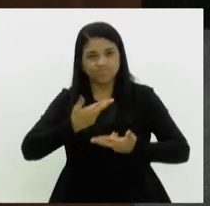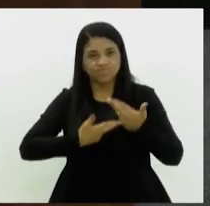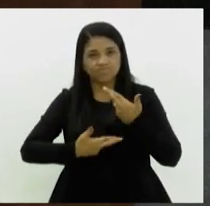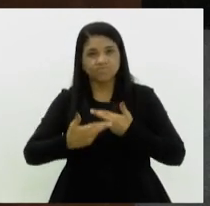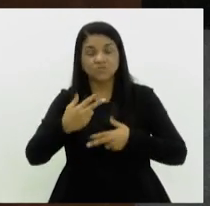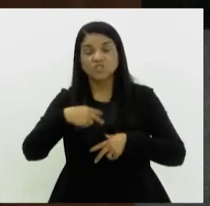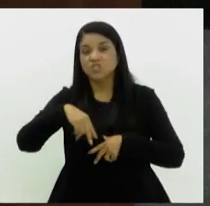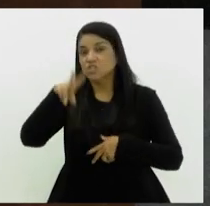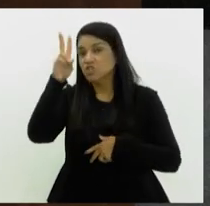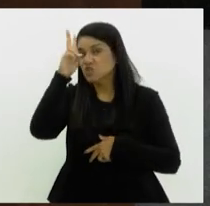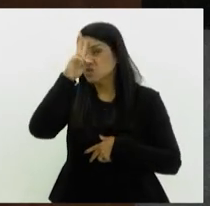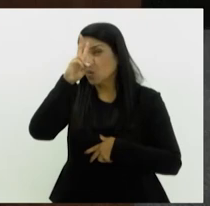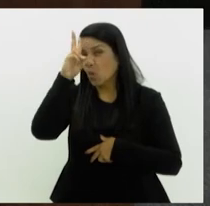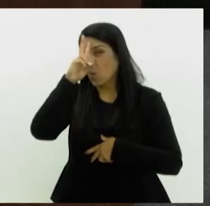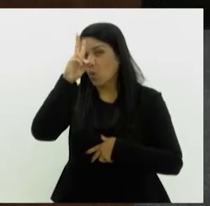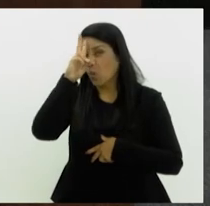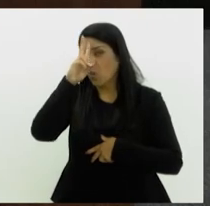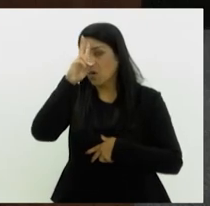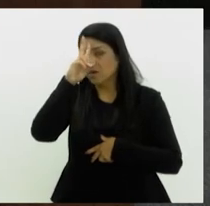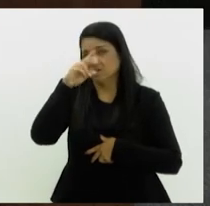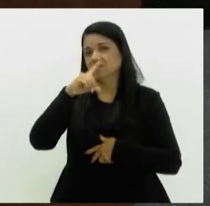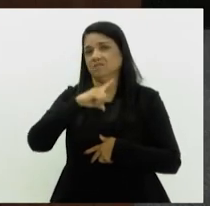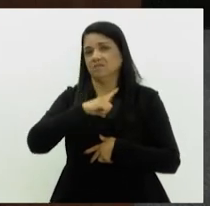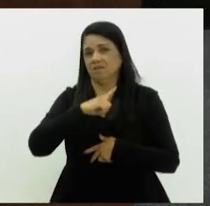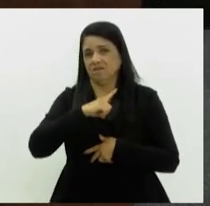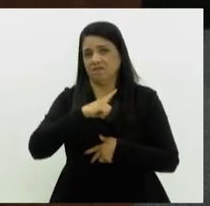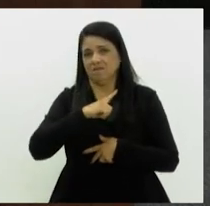histórica que precede